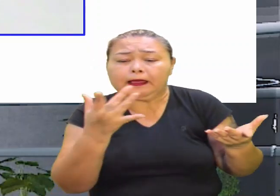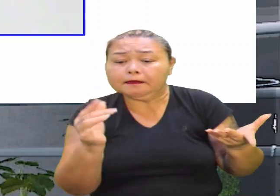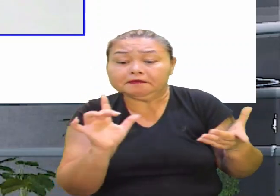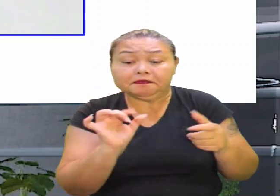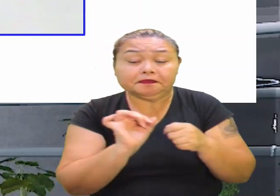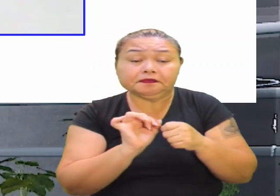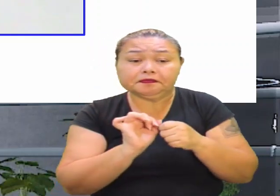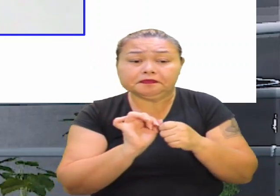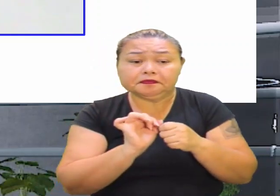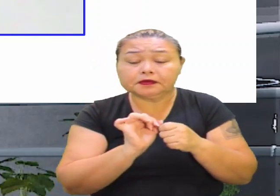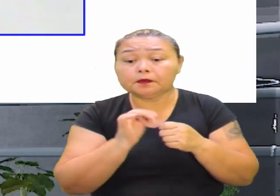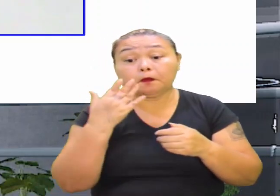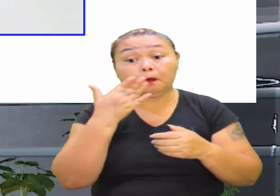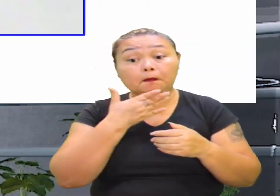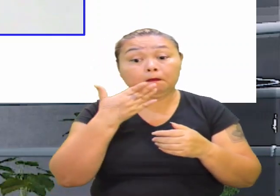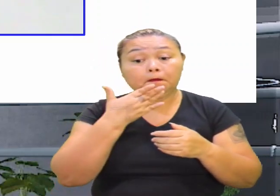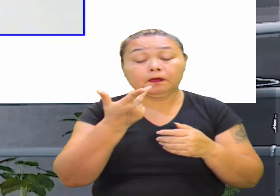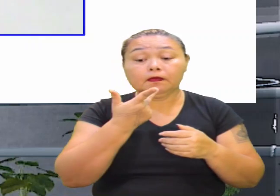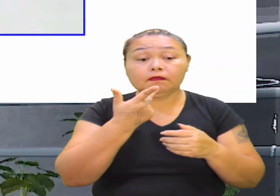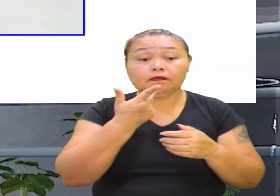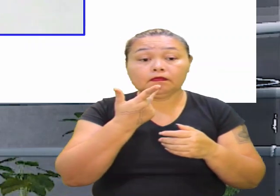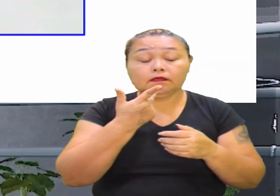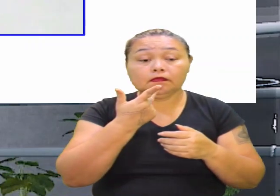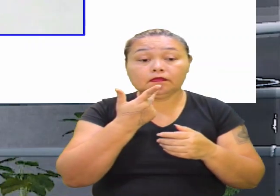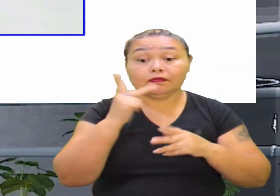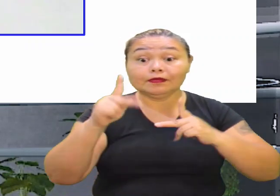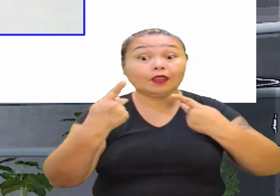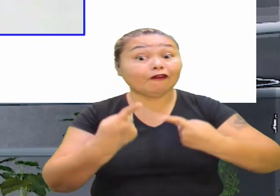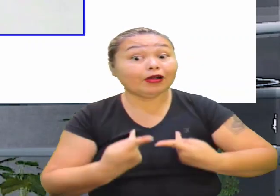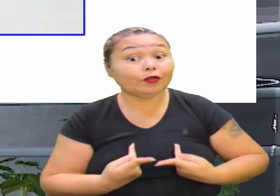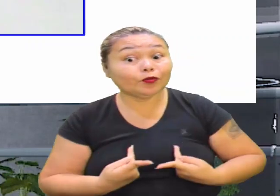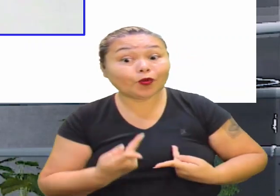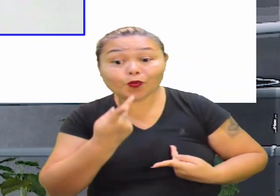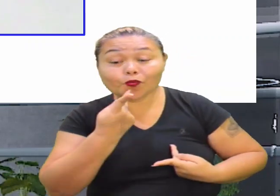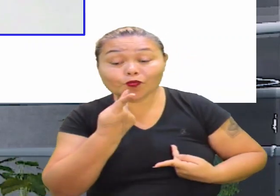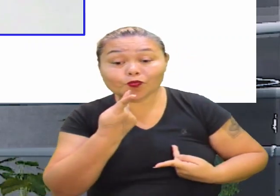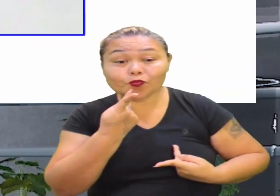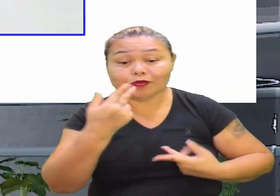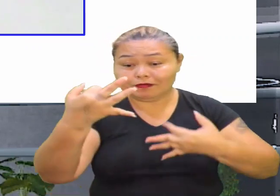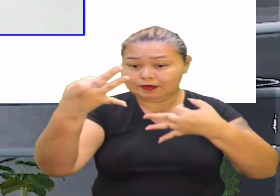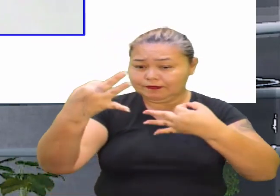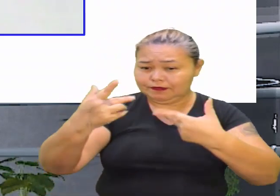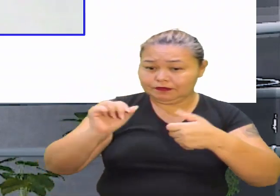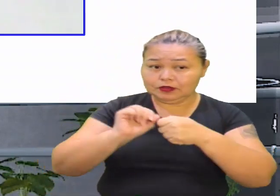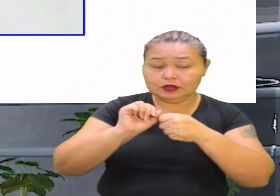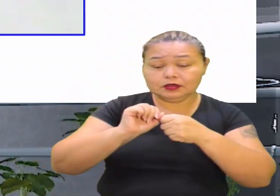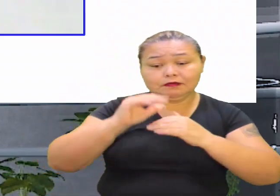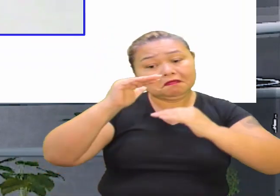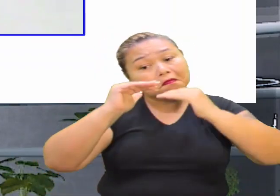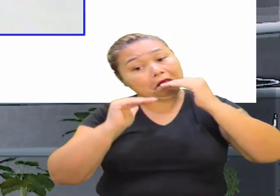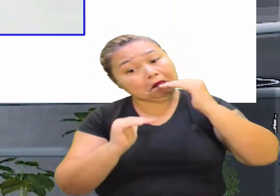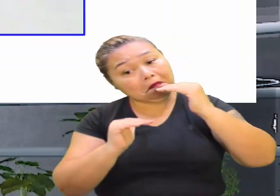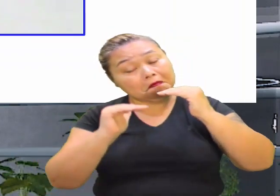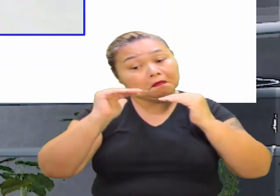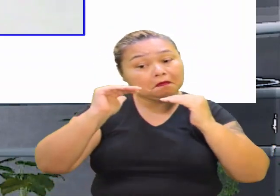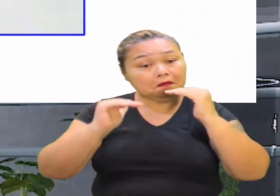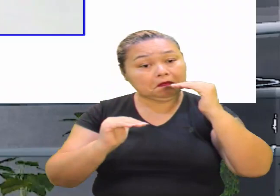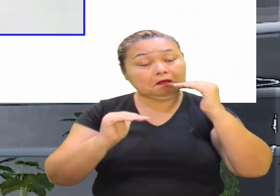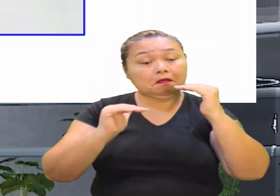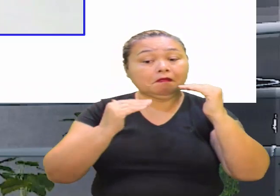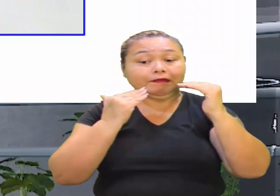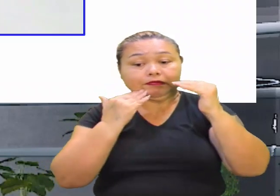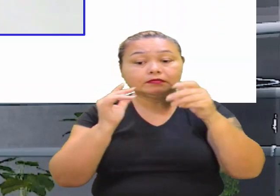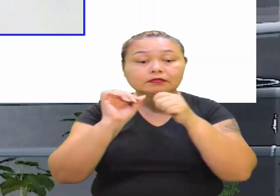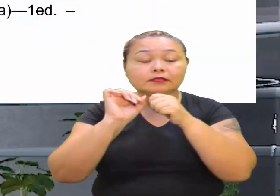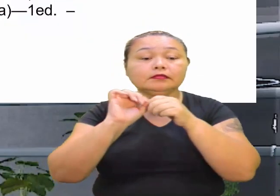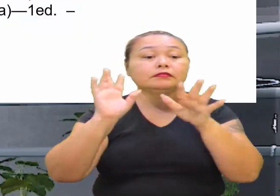a característica dos, e se eu estiver falando de seres humanos? Eficiência ou deficiência, para que possamos